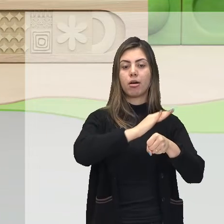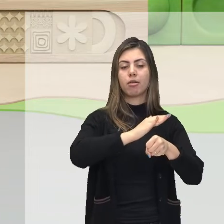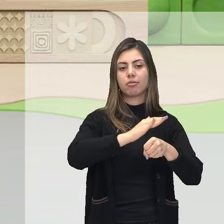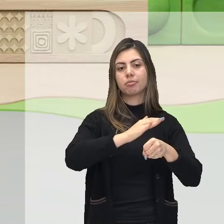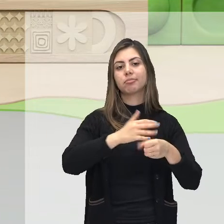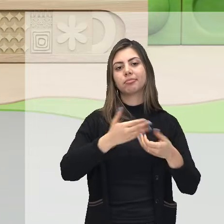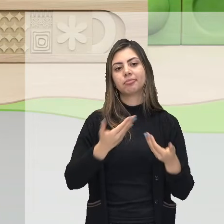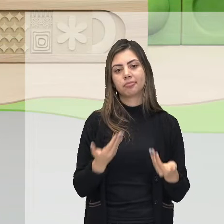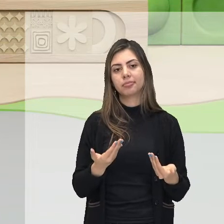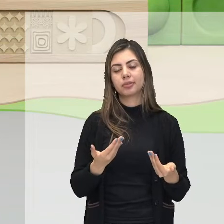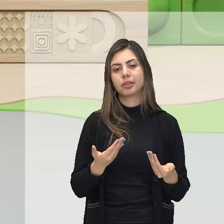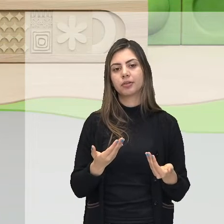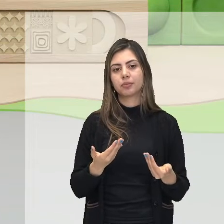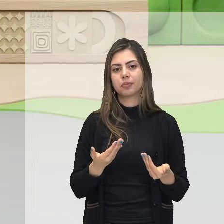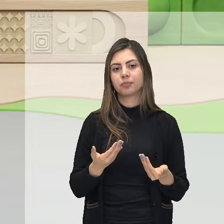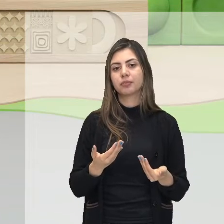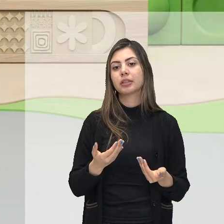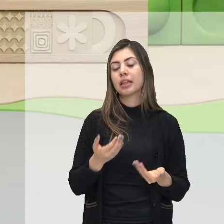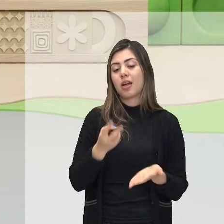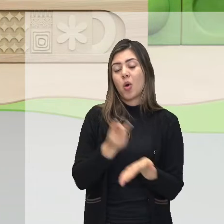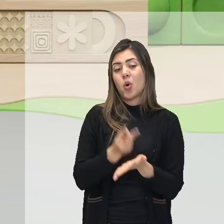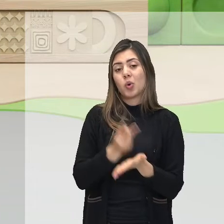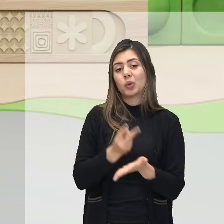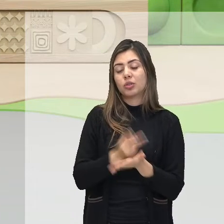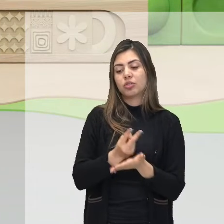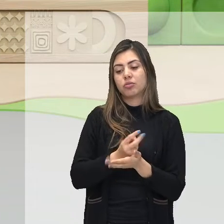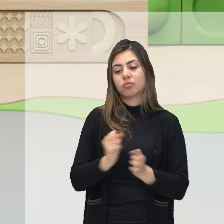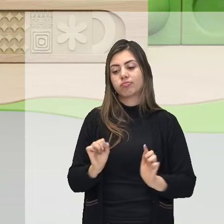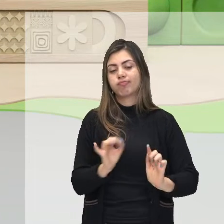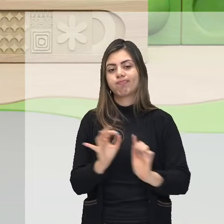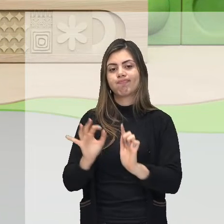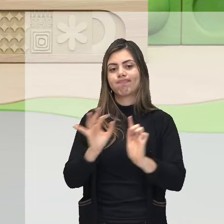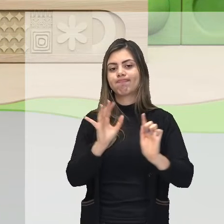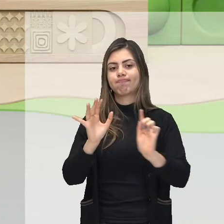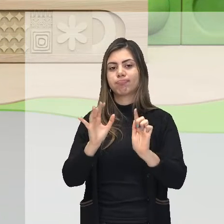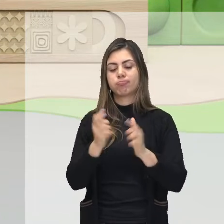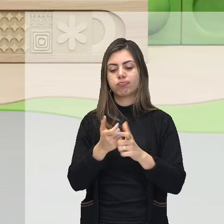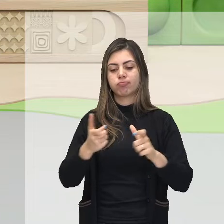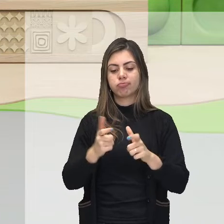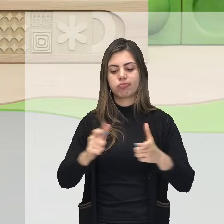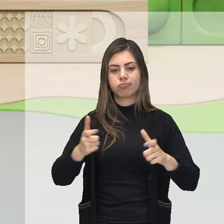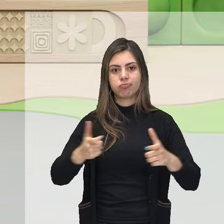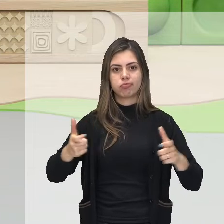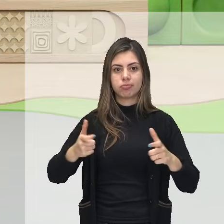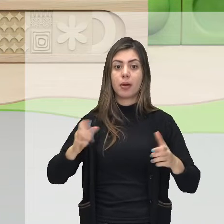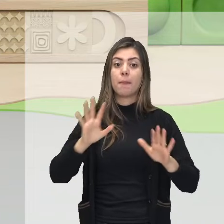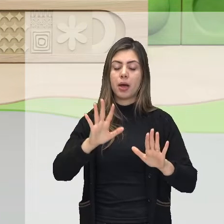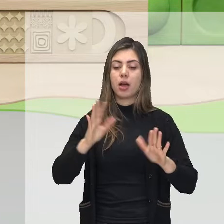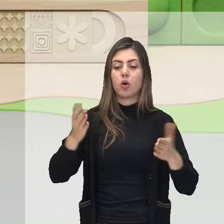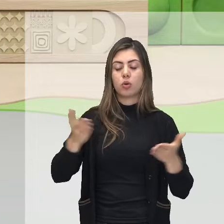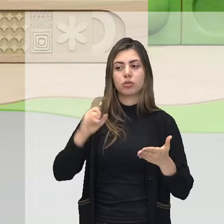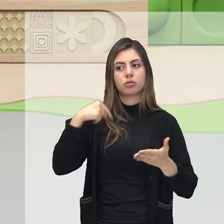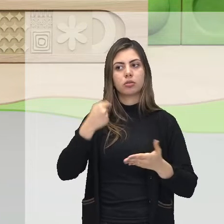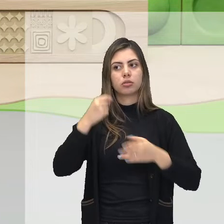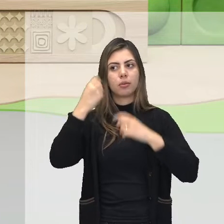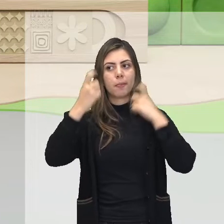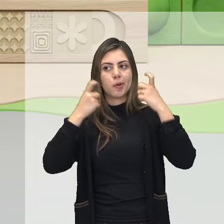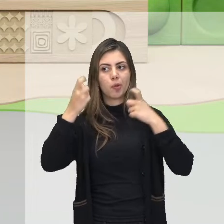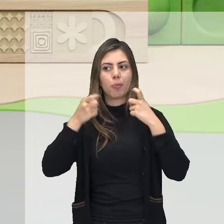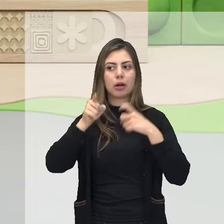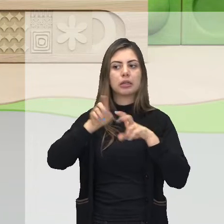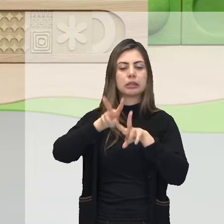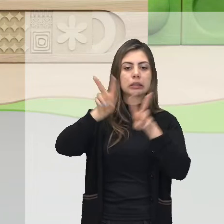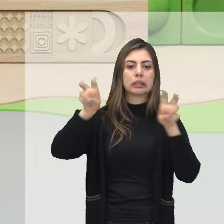foram emitidos aí, que continuam sendo emitidos, né? Sendo que agora a gente já tem uma preocupação maior para que